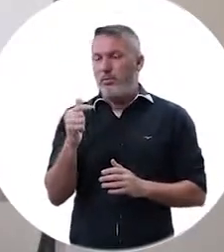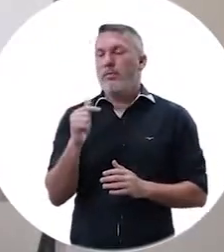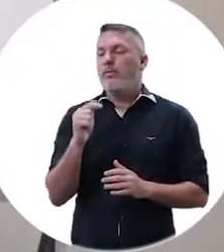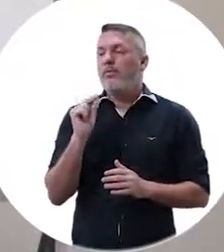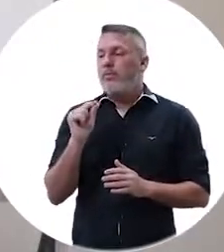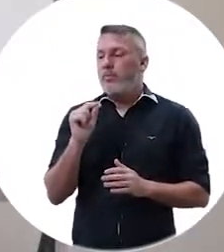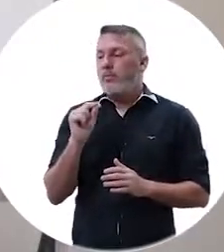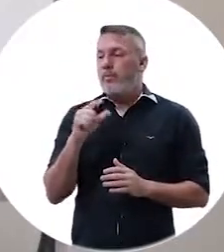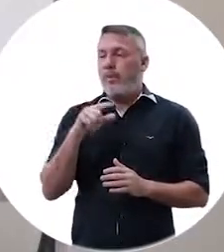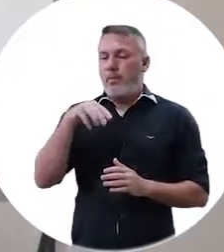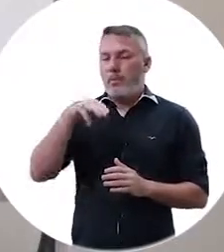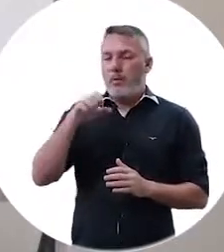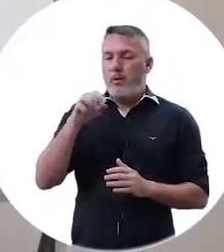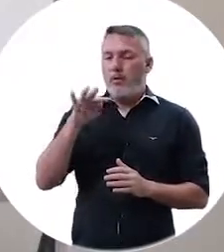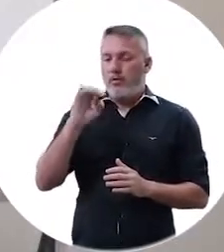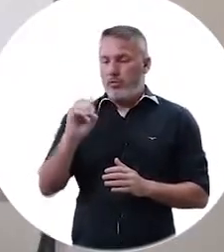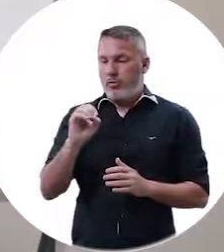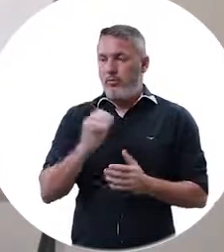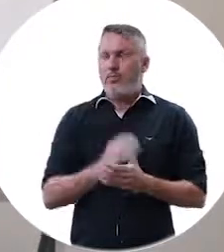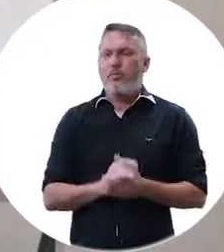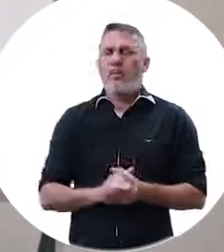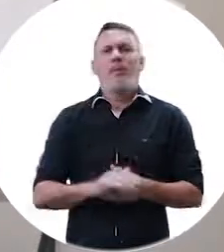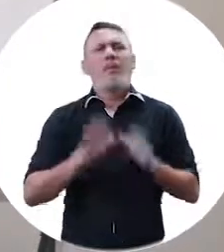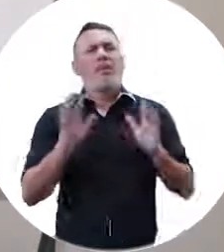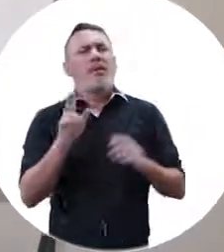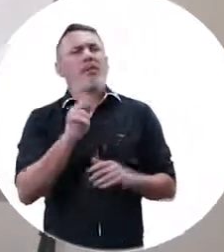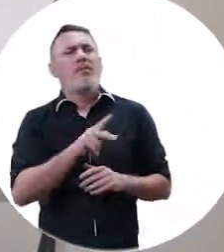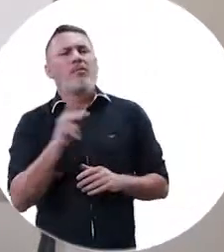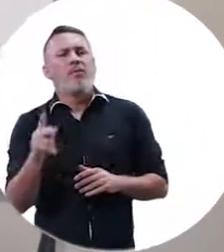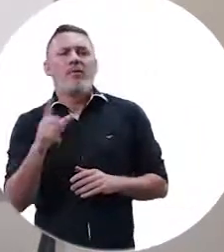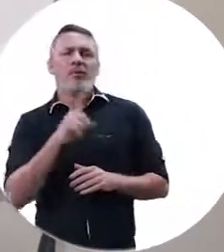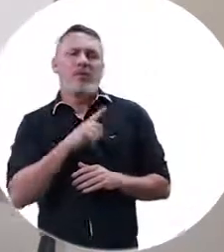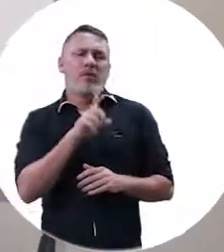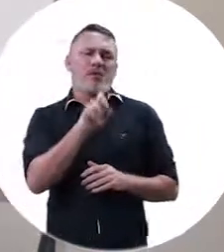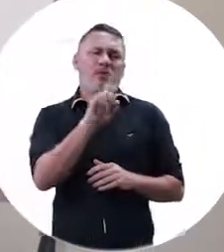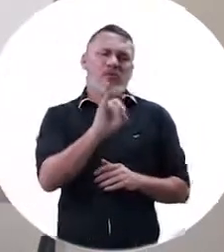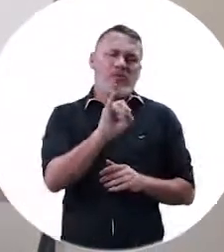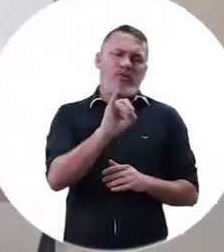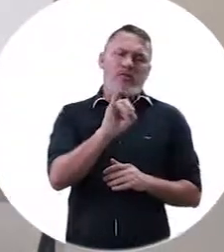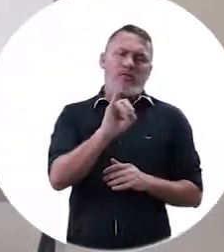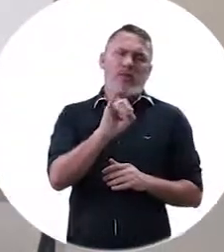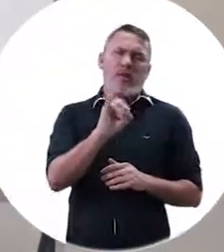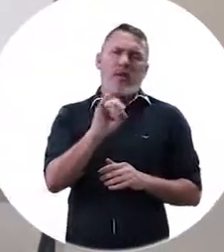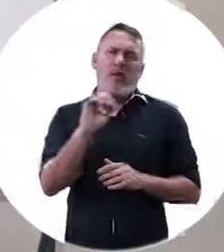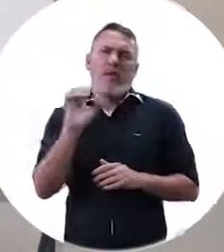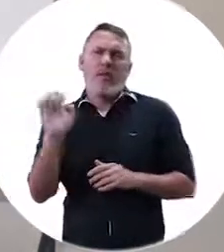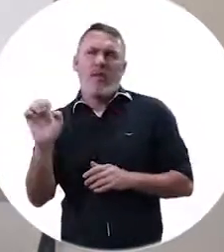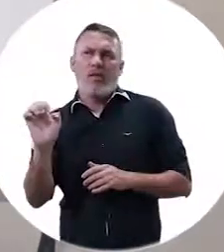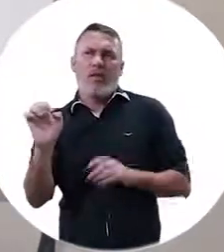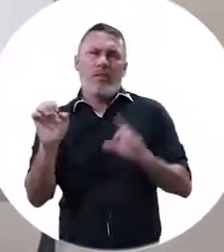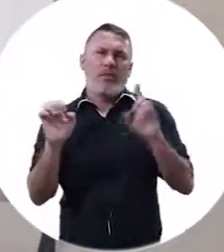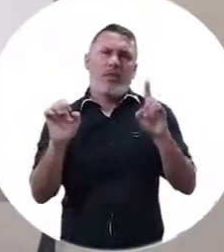6,7 de metil. Professor, o di vem antes do E no